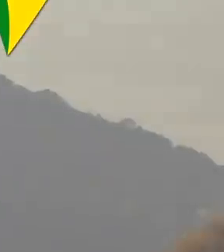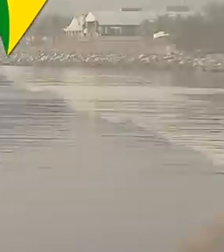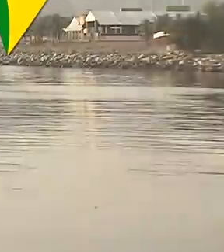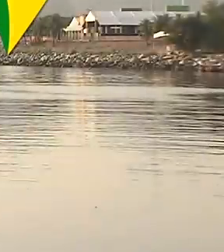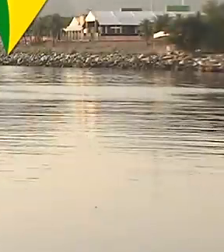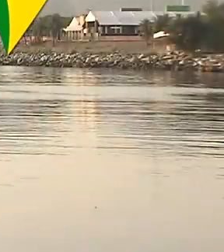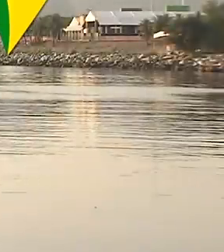tchau.